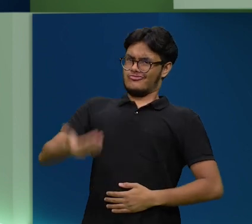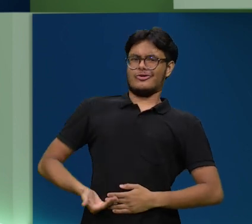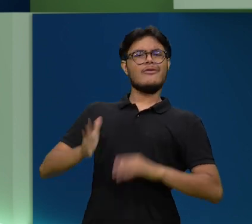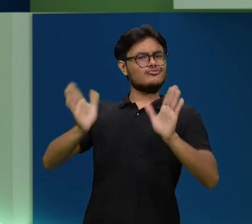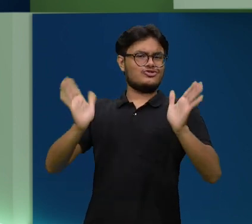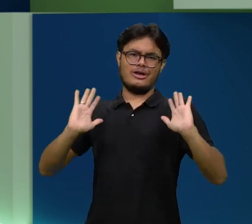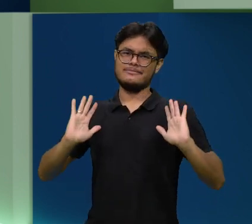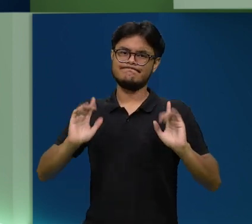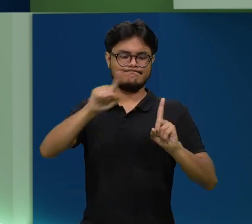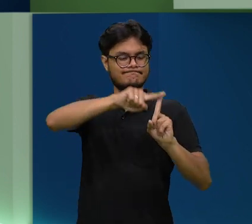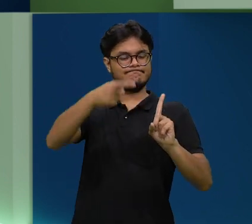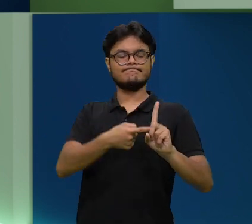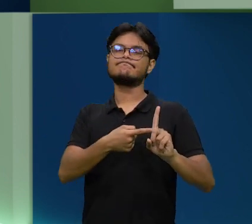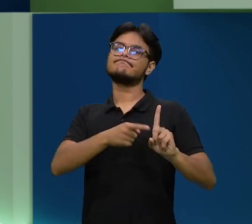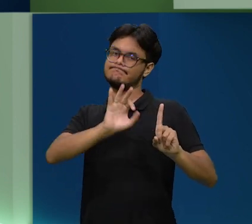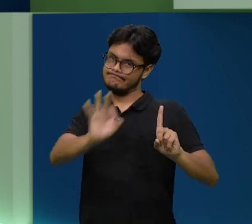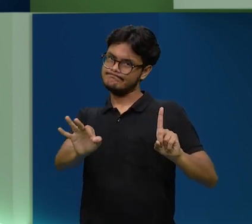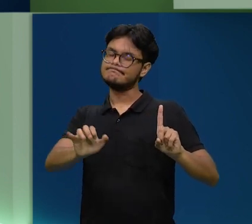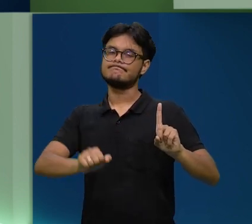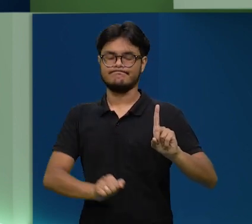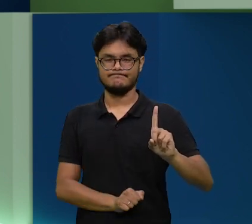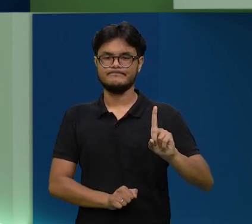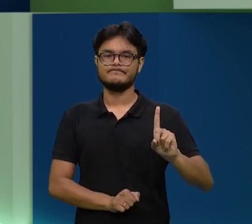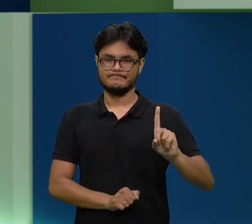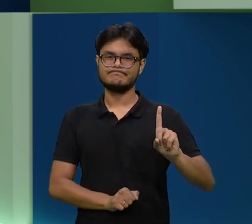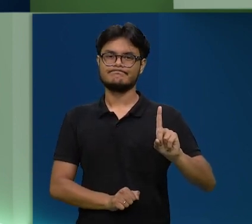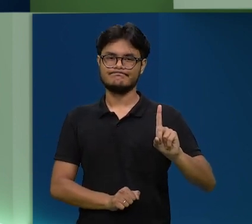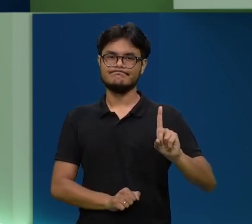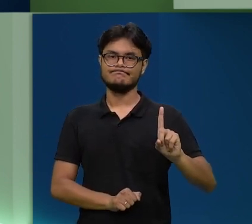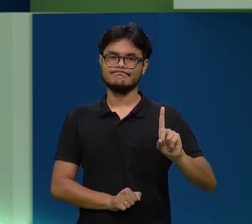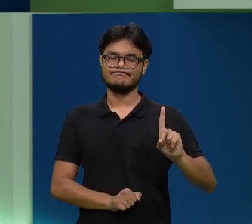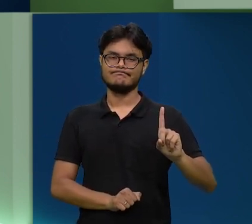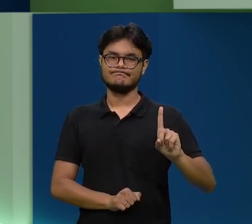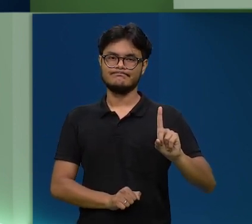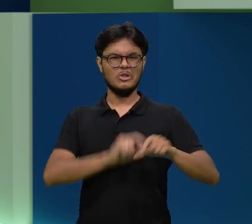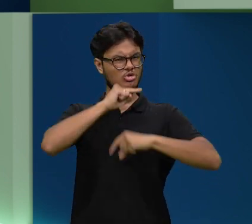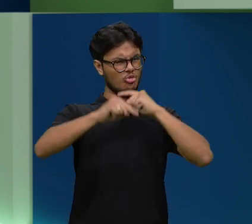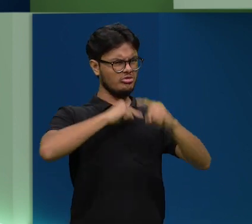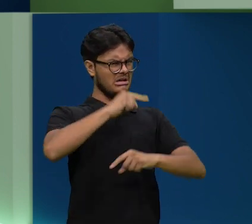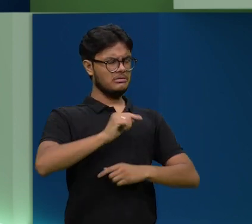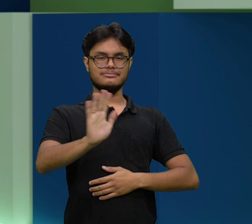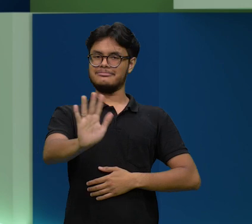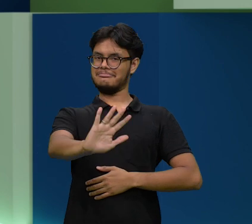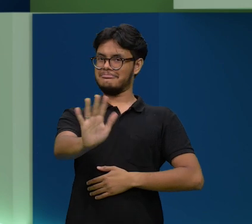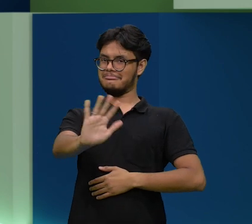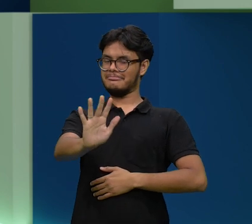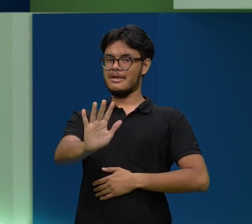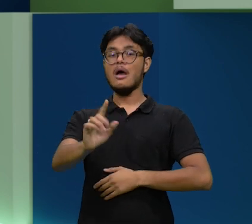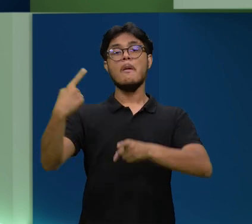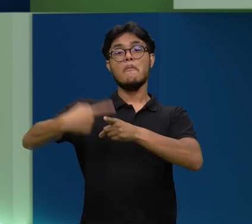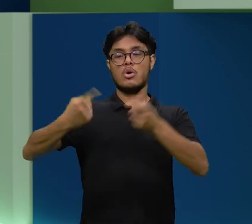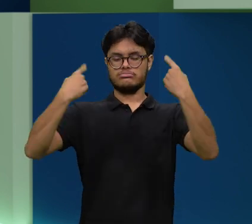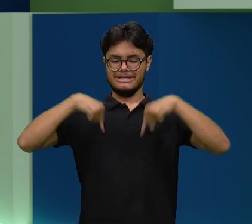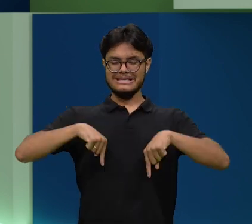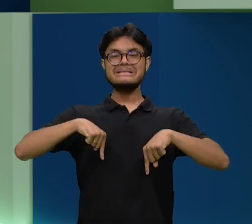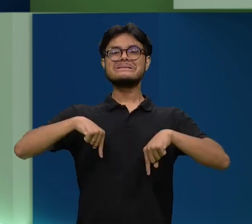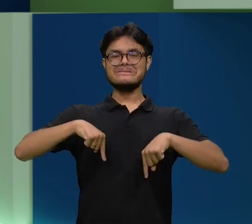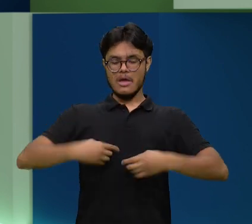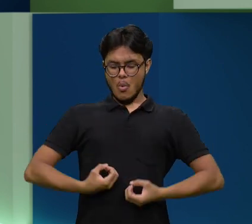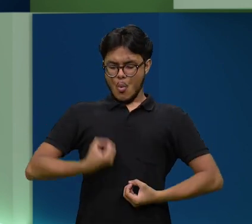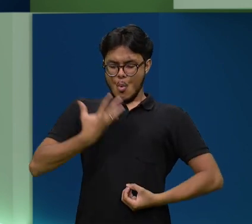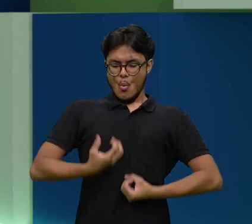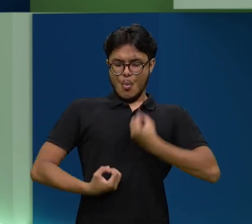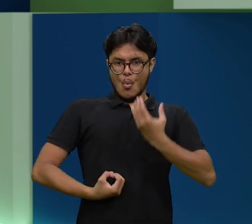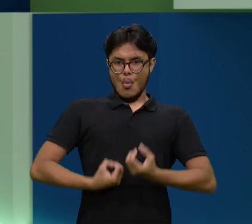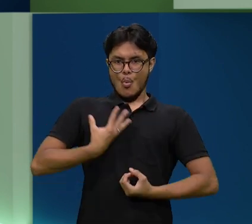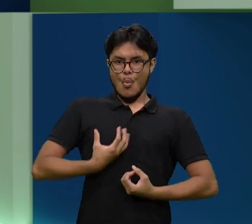hormônio gonadotrofina coriônica, está grávida, não tenha dúvida disso. Porque esse hormônio gonadotrofina coriônica, ele só